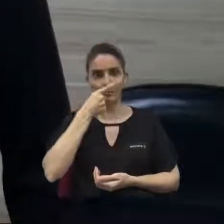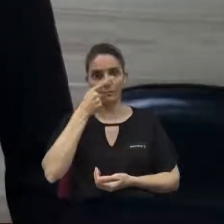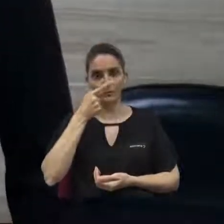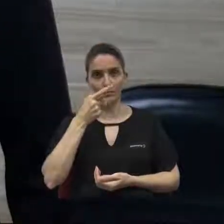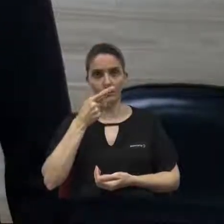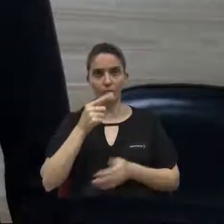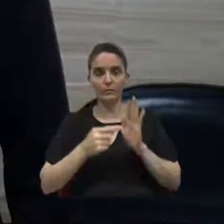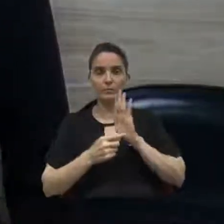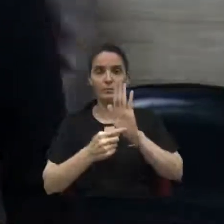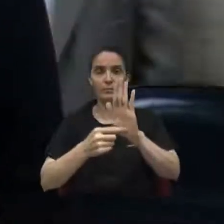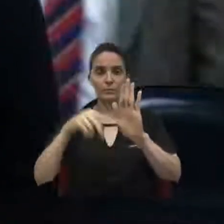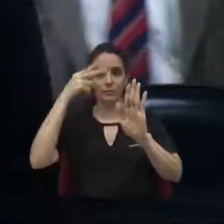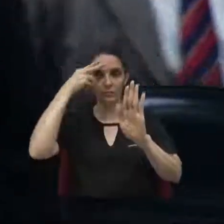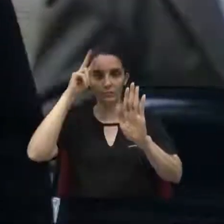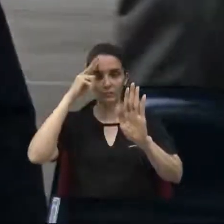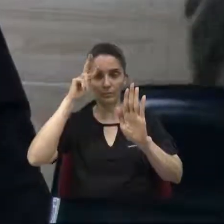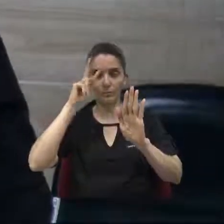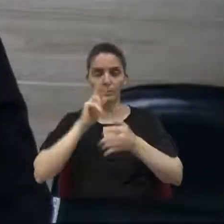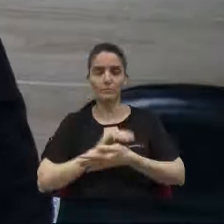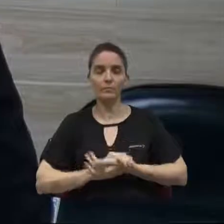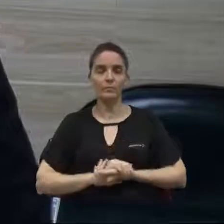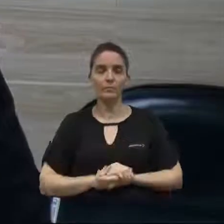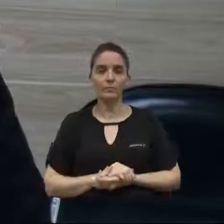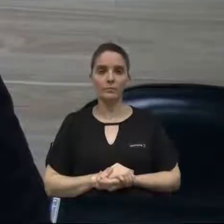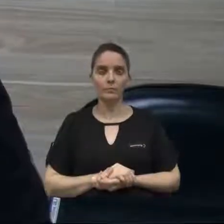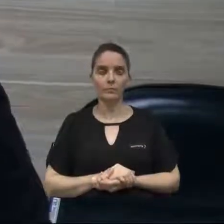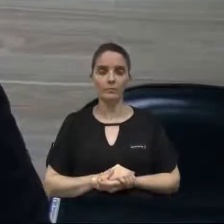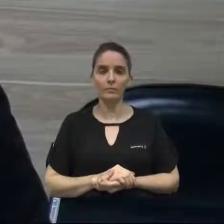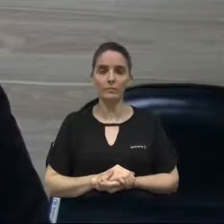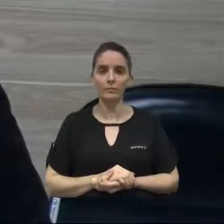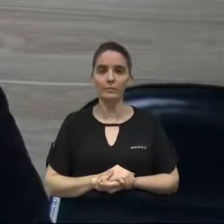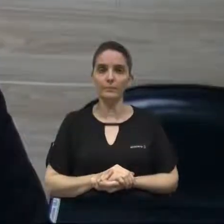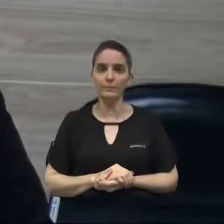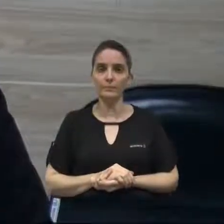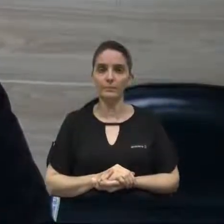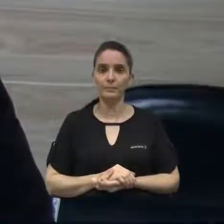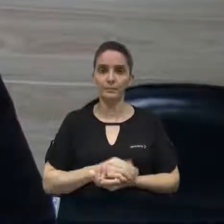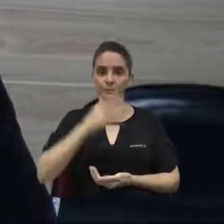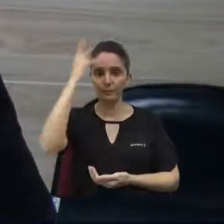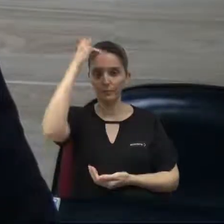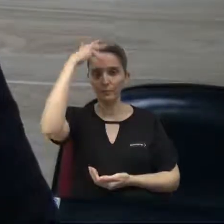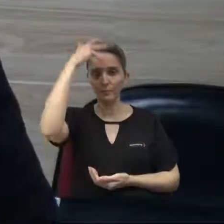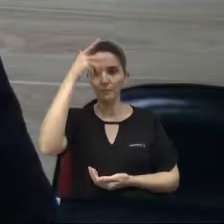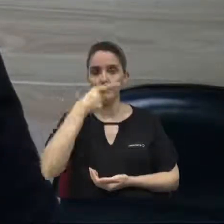Sou tida e tenho um trabalho quanto à amamentação.